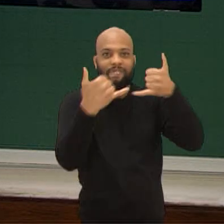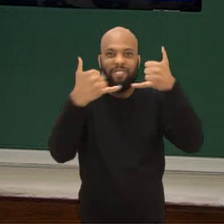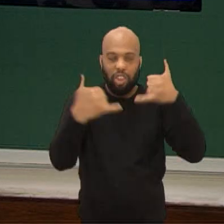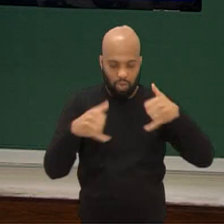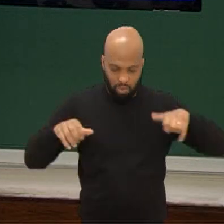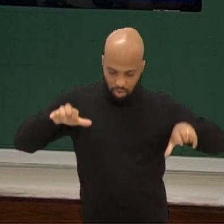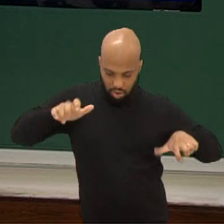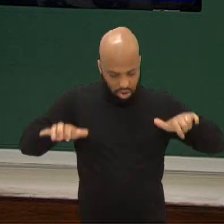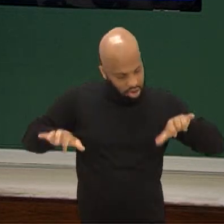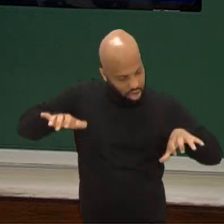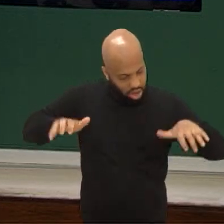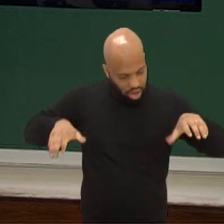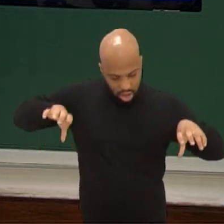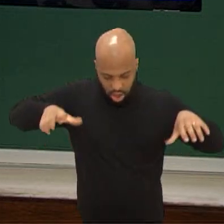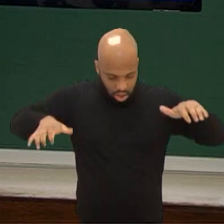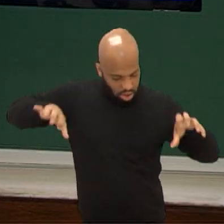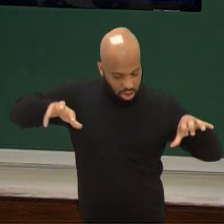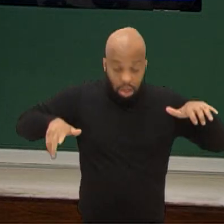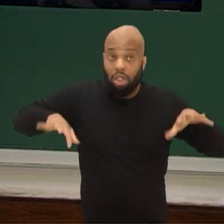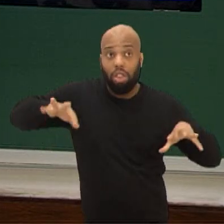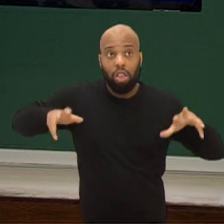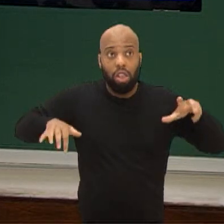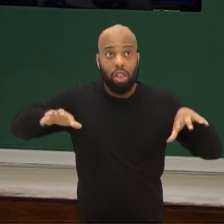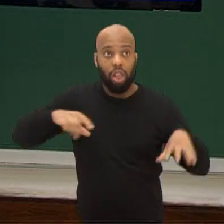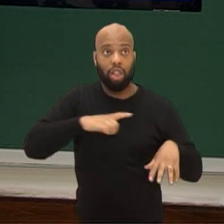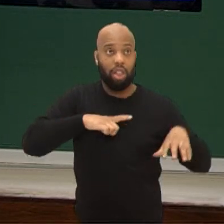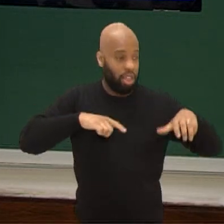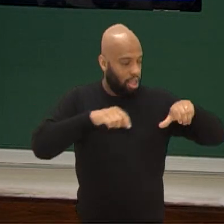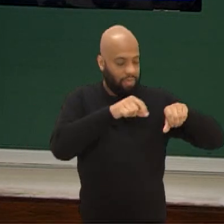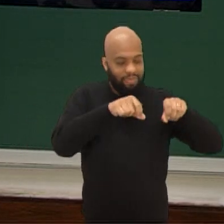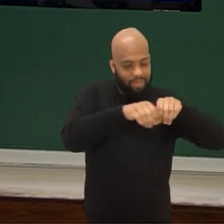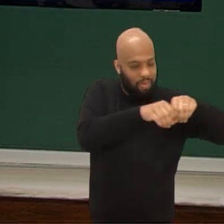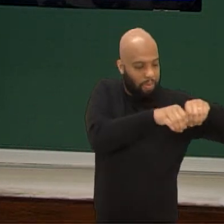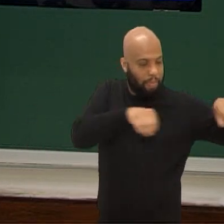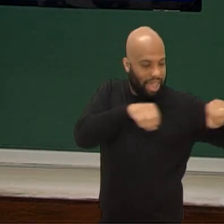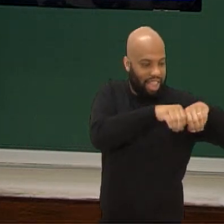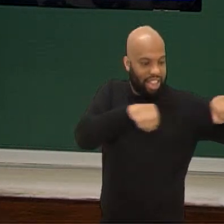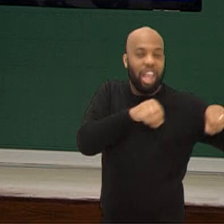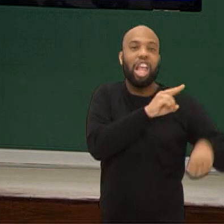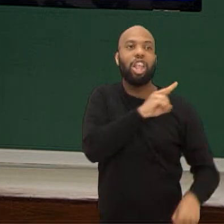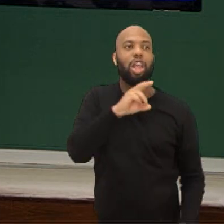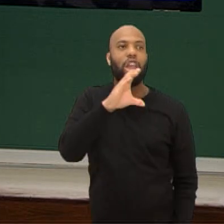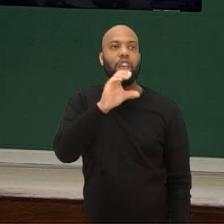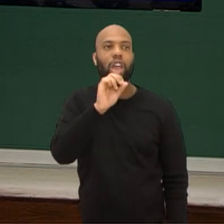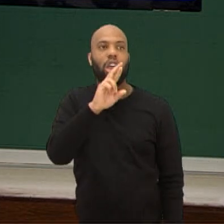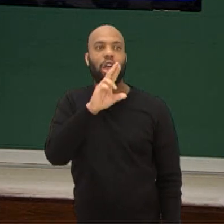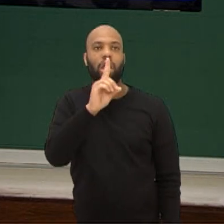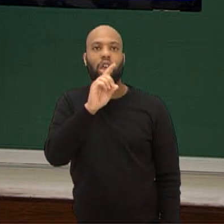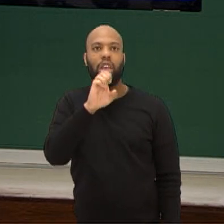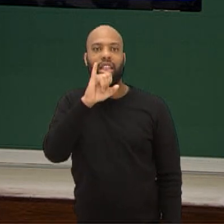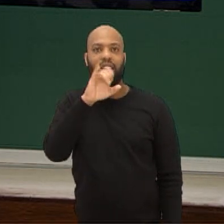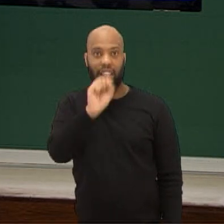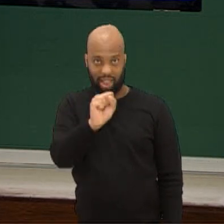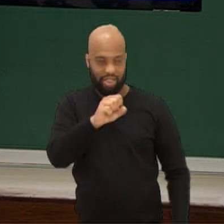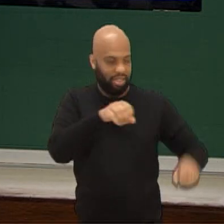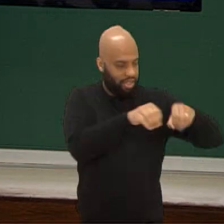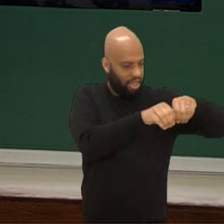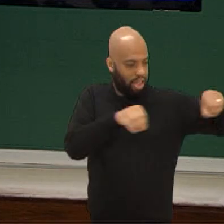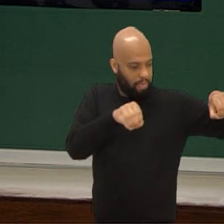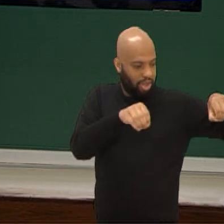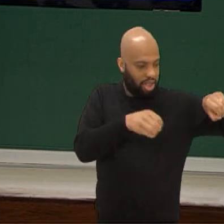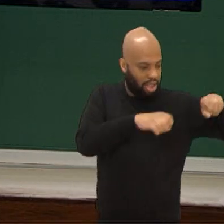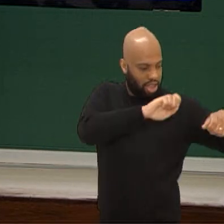cordéis ou de outro procedimento. Então, cordéis é esse aqui, ó. É um palitinho ali que você mexe, ó,